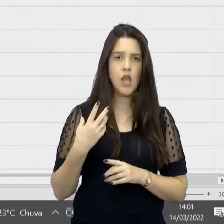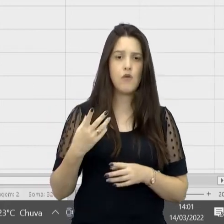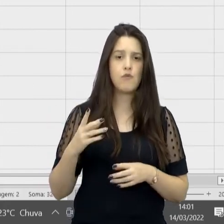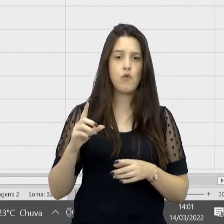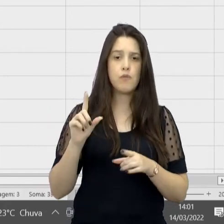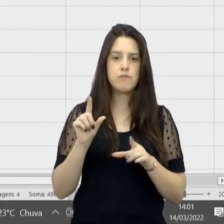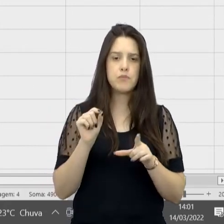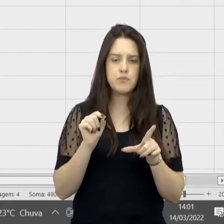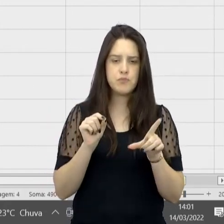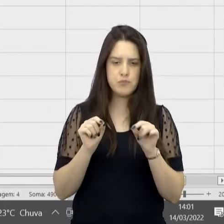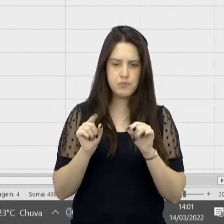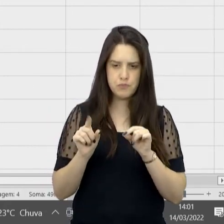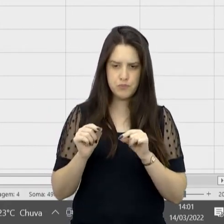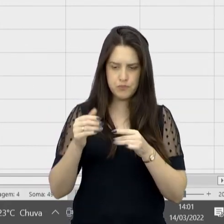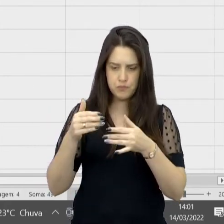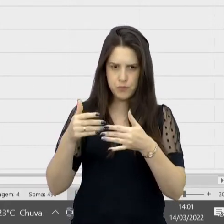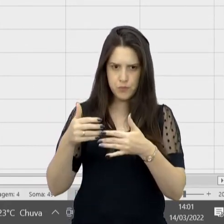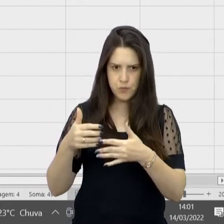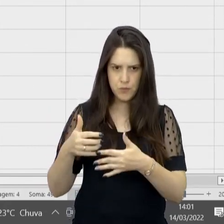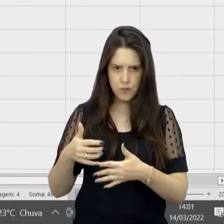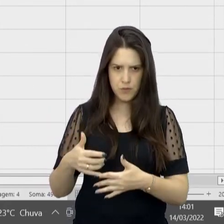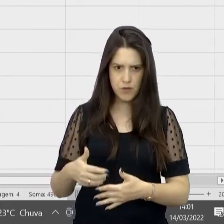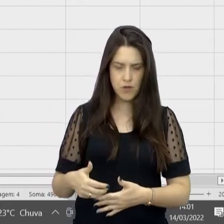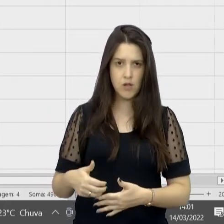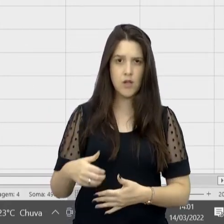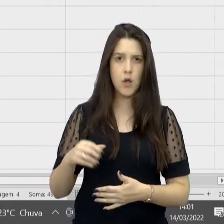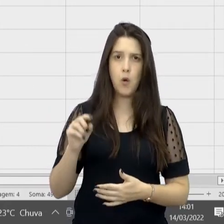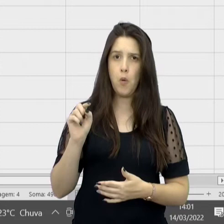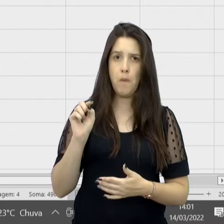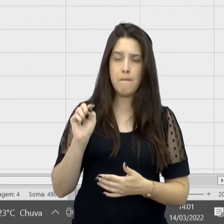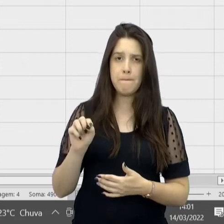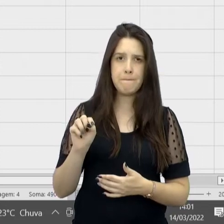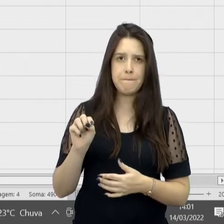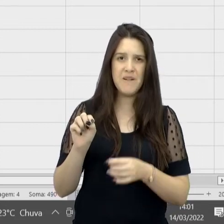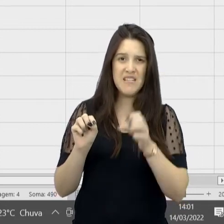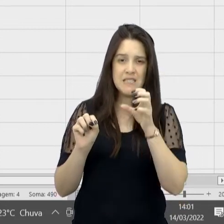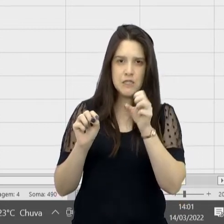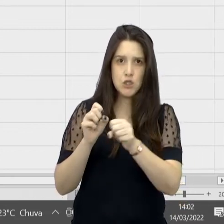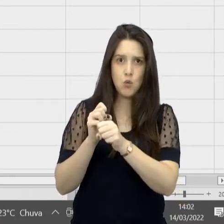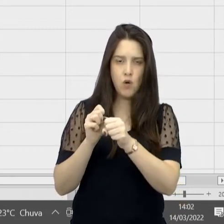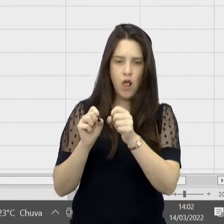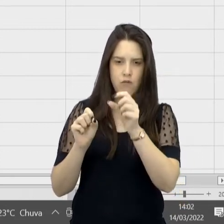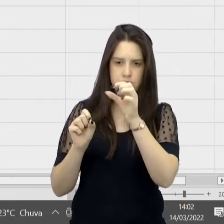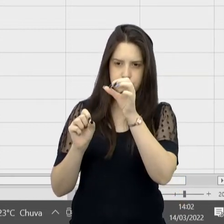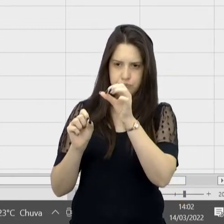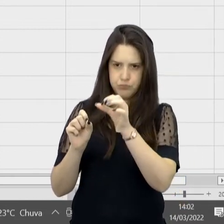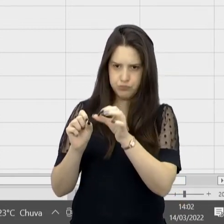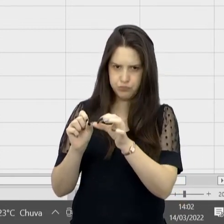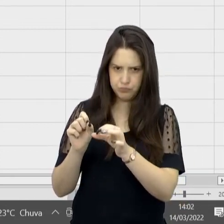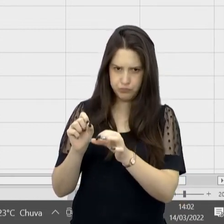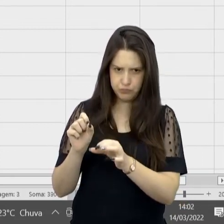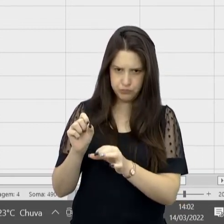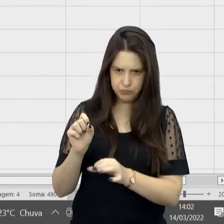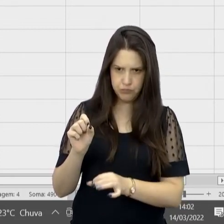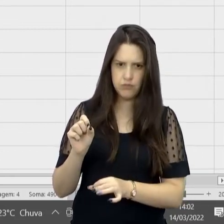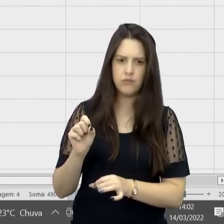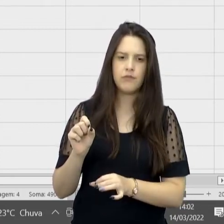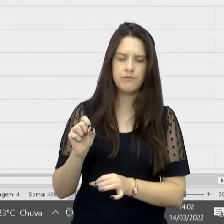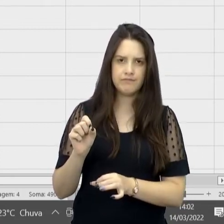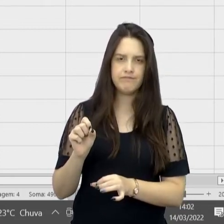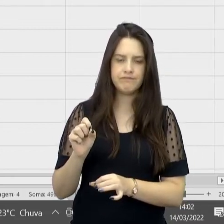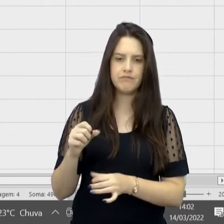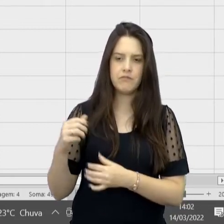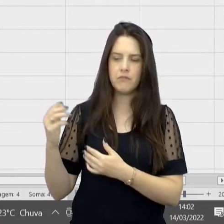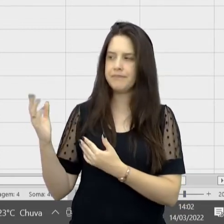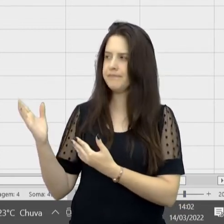selecionar todas elas e uma linha branca embaixo. Vou aqui, ó, opa, deixar selecionado,